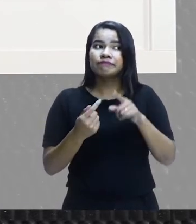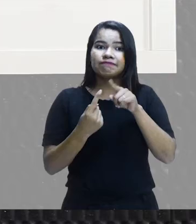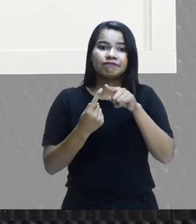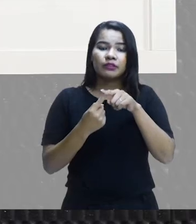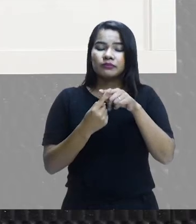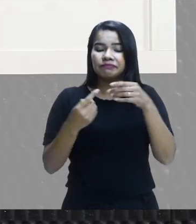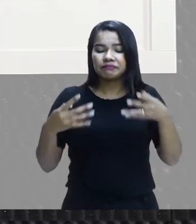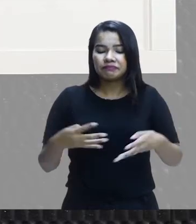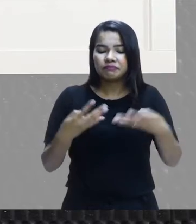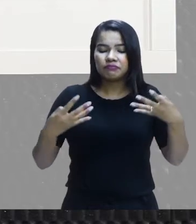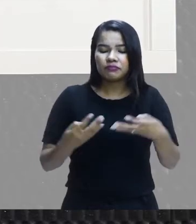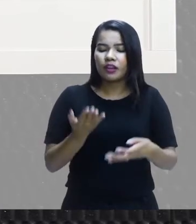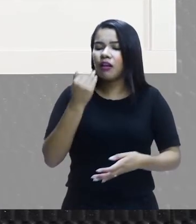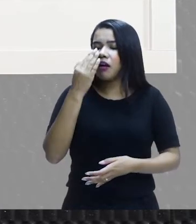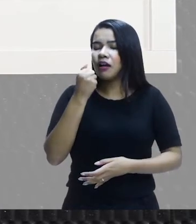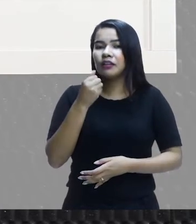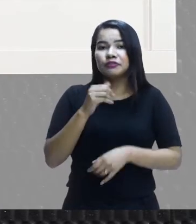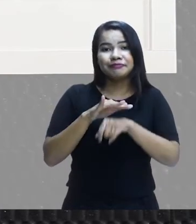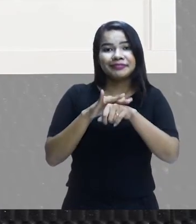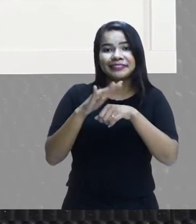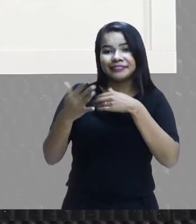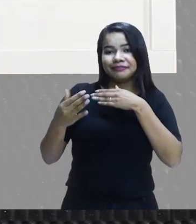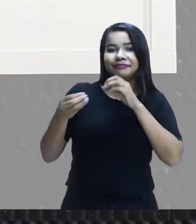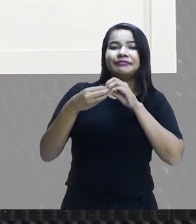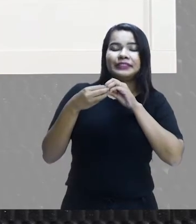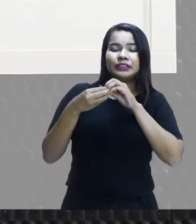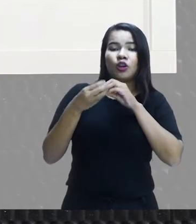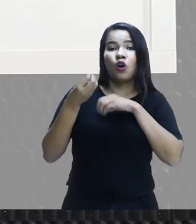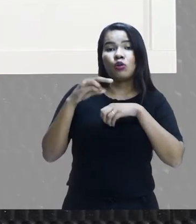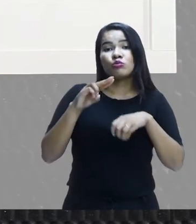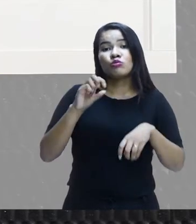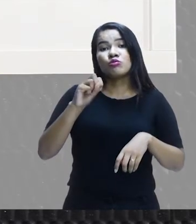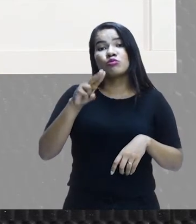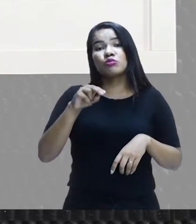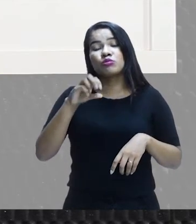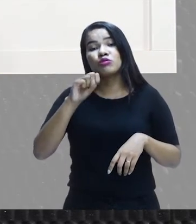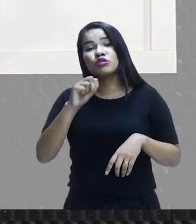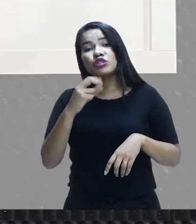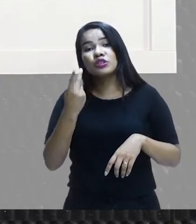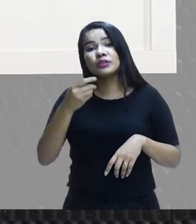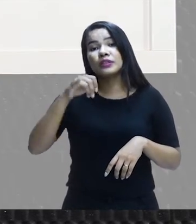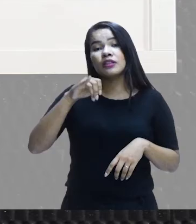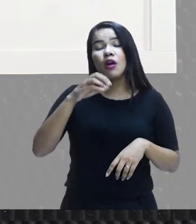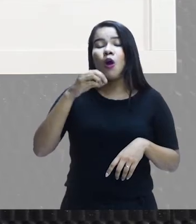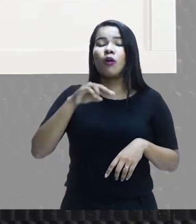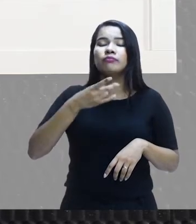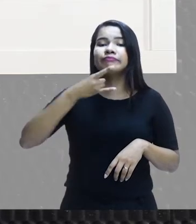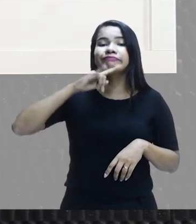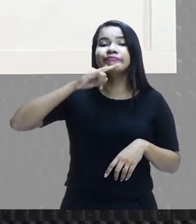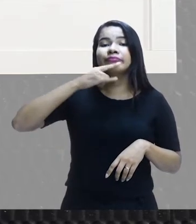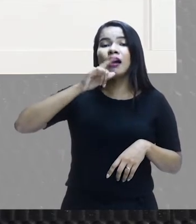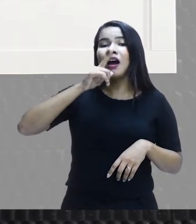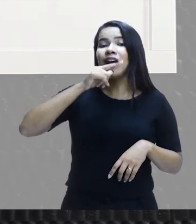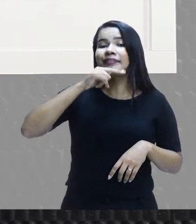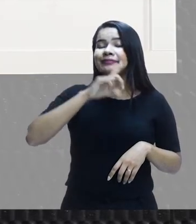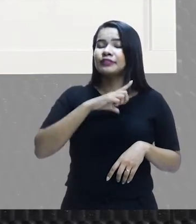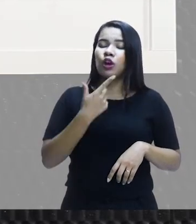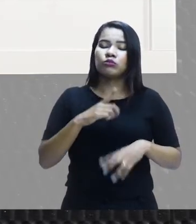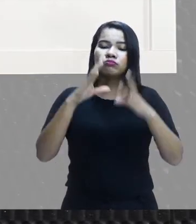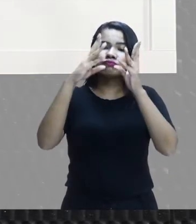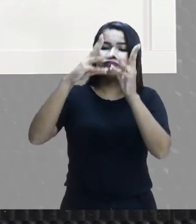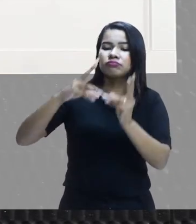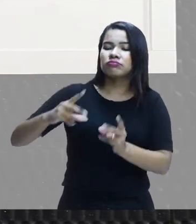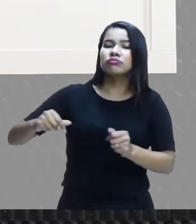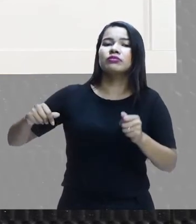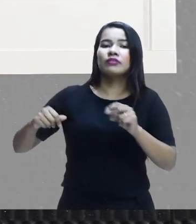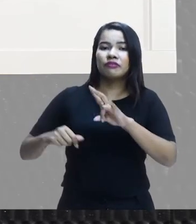um alimento cru, como é o caso de um sushi, você corre o risco de pegar uma amebíase. Quando você vai tomar uma água que não é filtrada ou